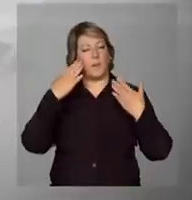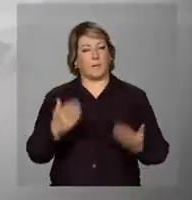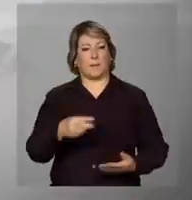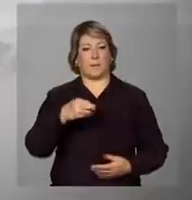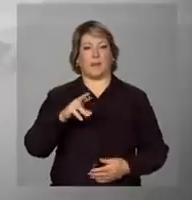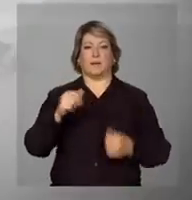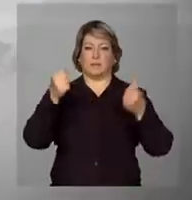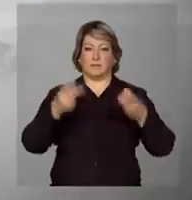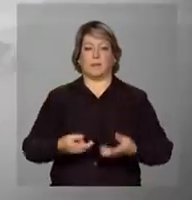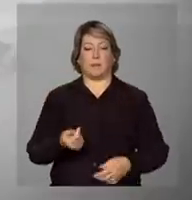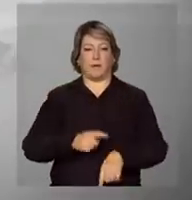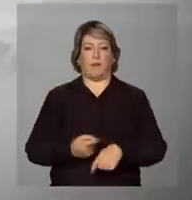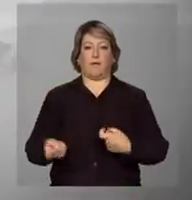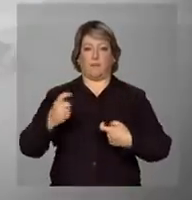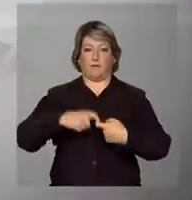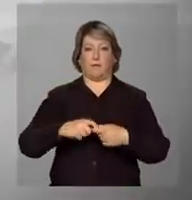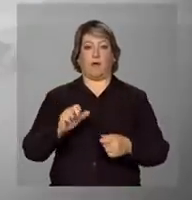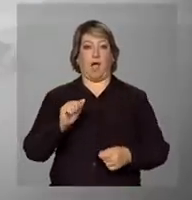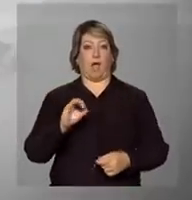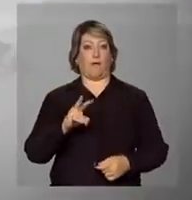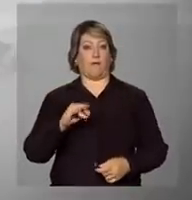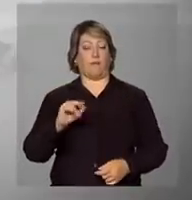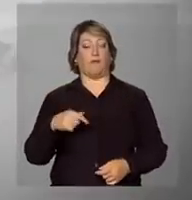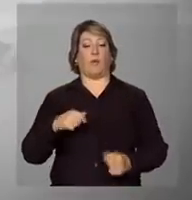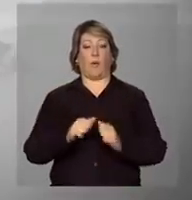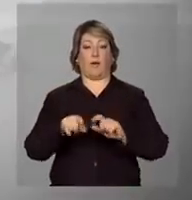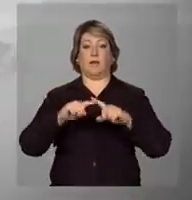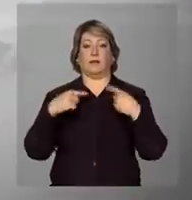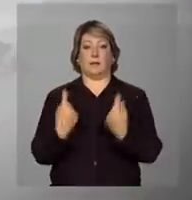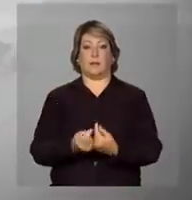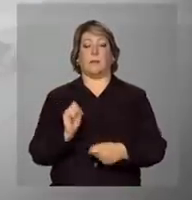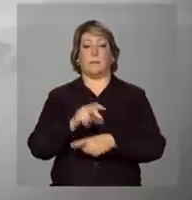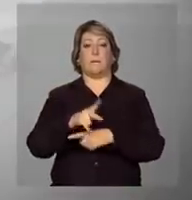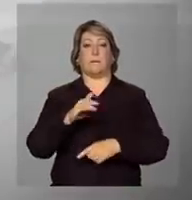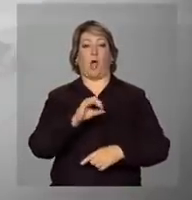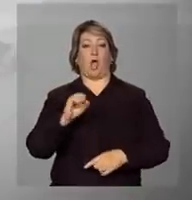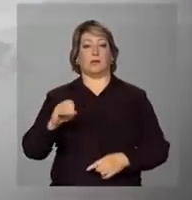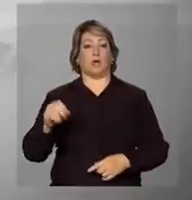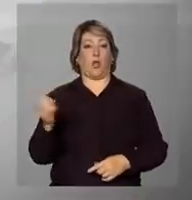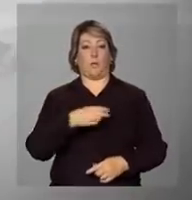Obrigada, Mari. Daqui a pouco a gente volta ao vivo com a cerimônia de posse do novo